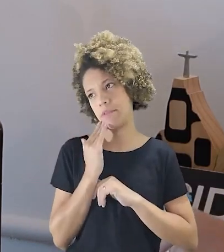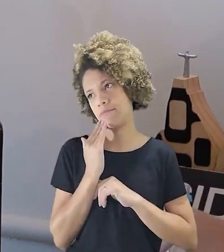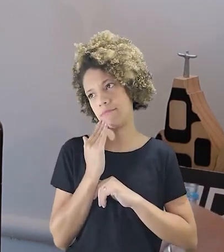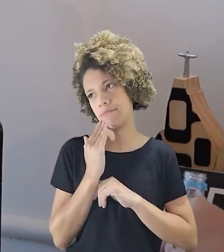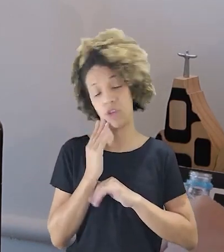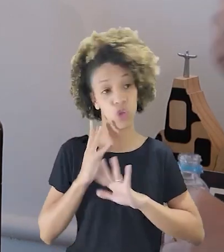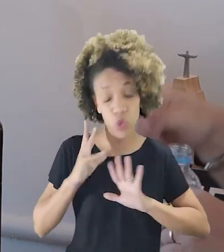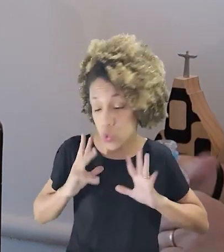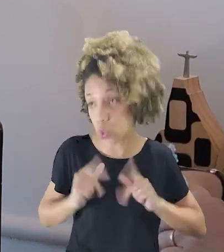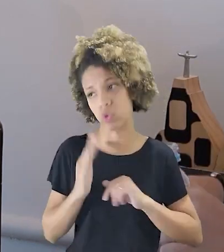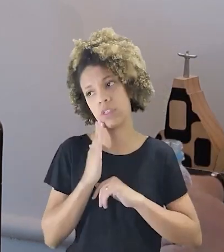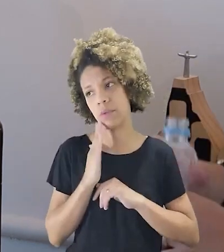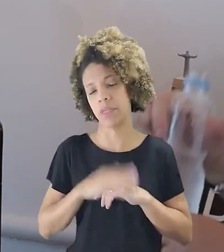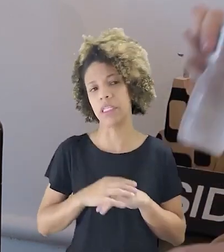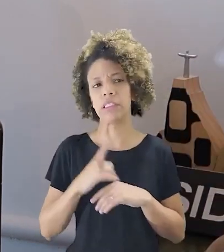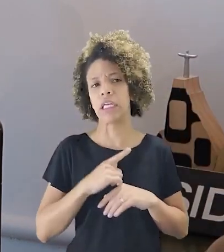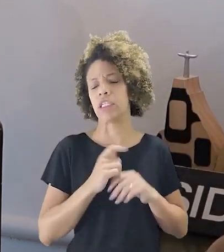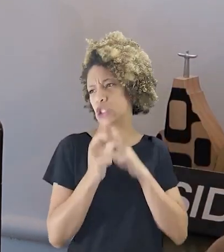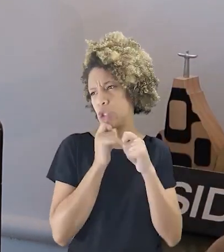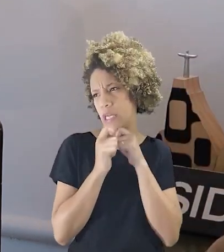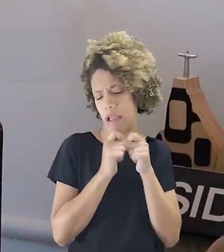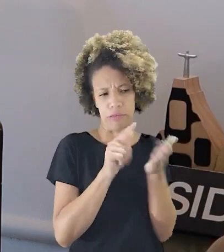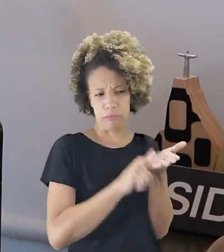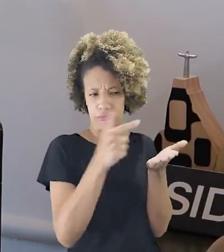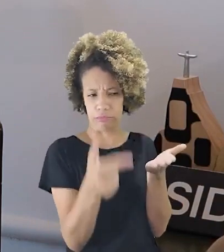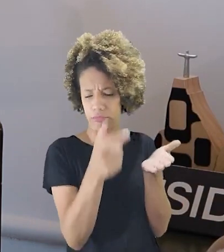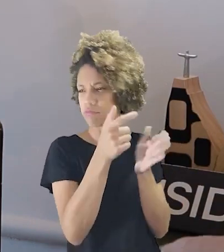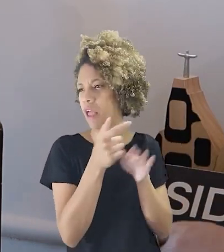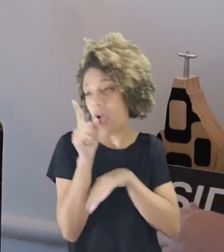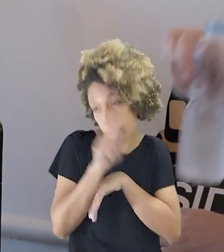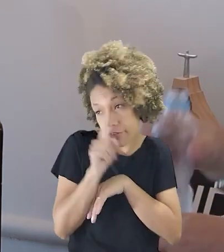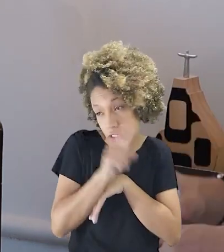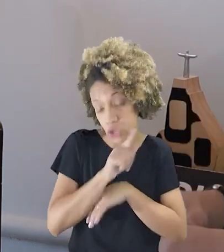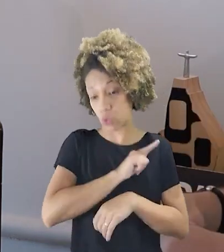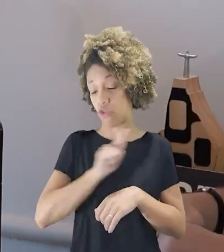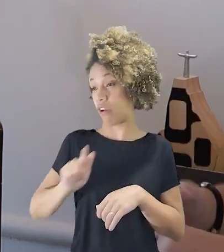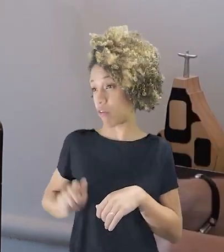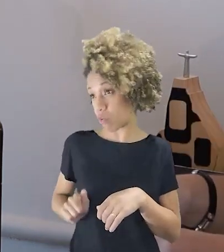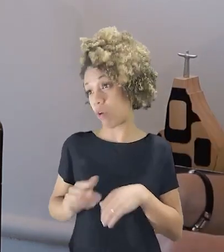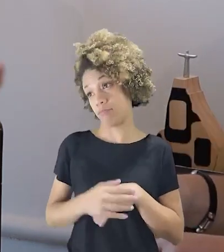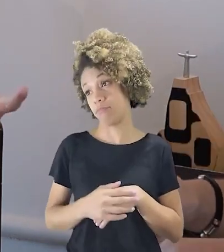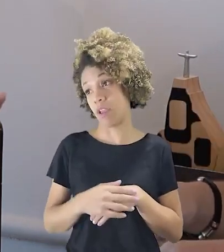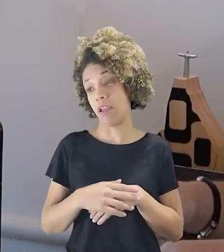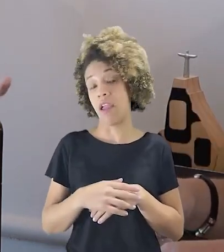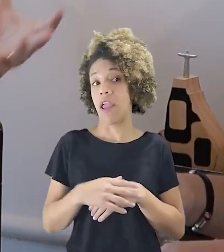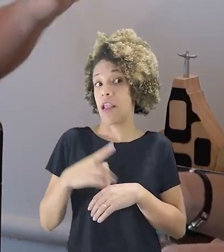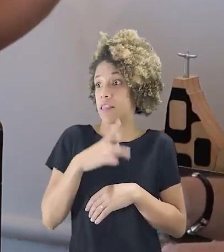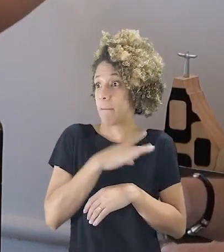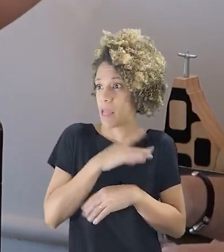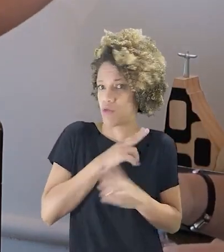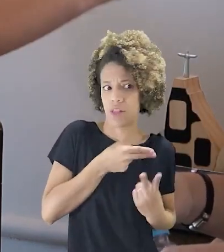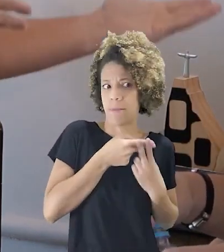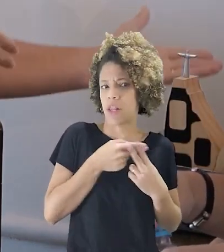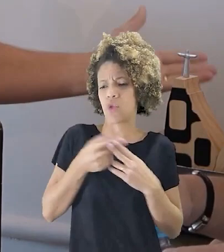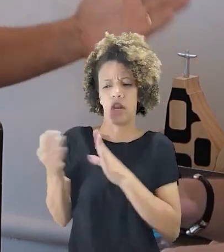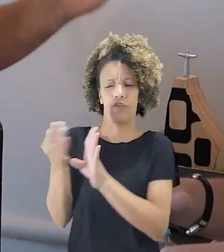disso. Você vai pegar aí colunistas falando em jornais a fragilidade do governador. O governador, ele tem medo de ser preso, ele foi investigado